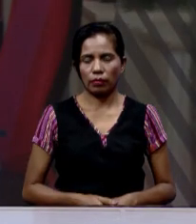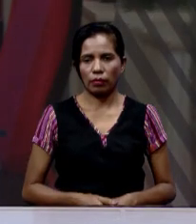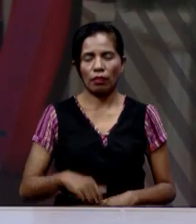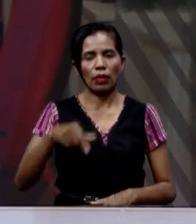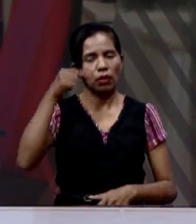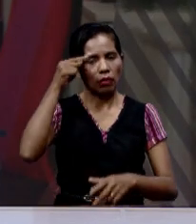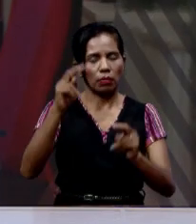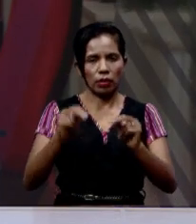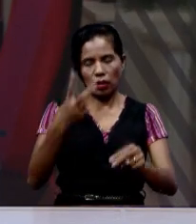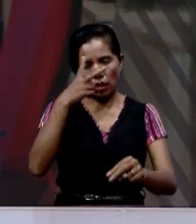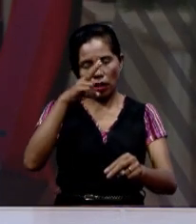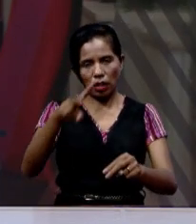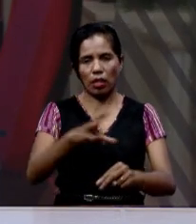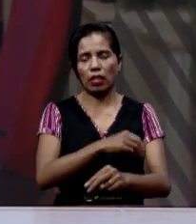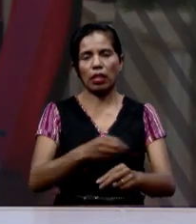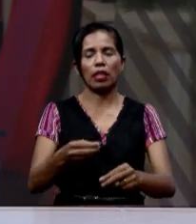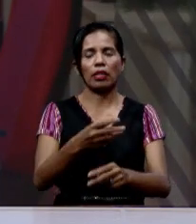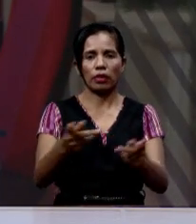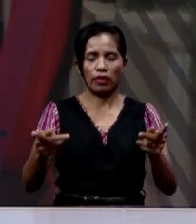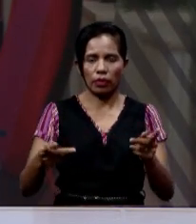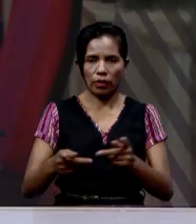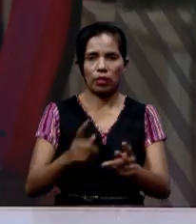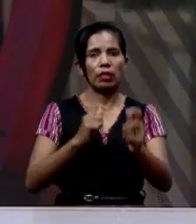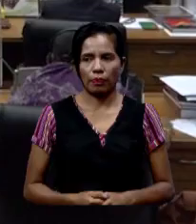Governo precisa controlar sinais de trânsito, Sira, capital dele.